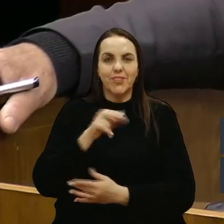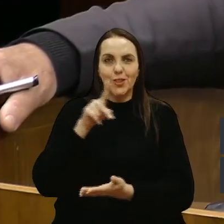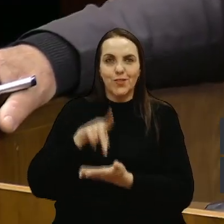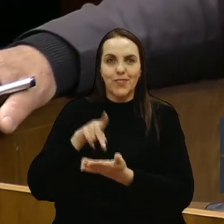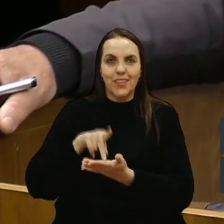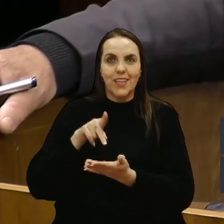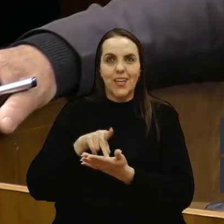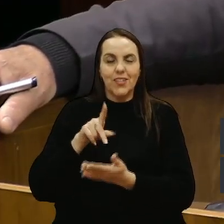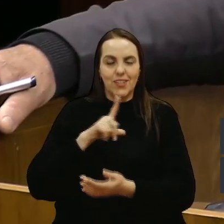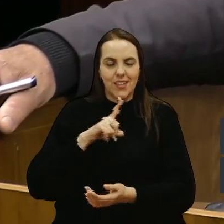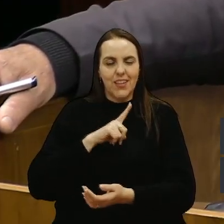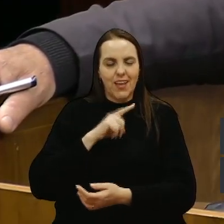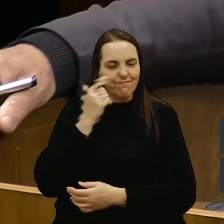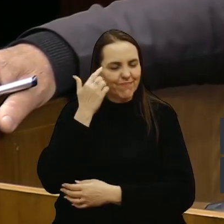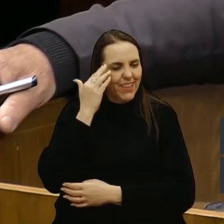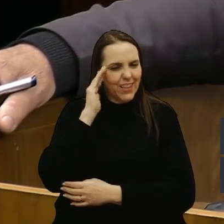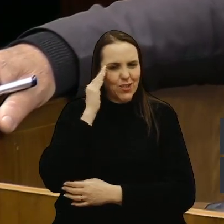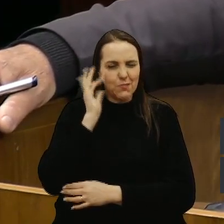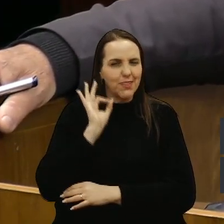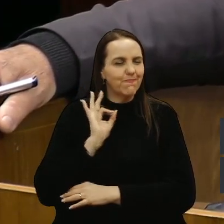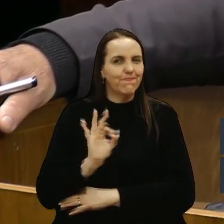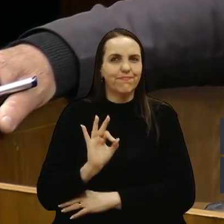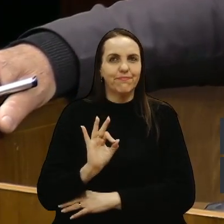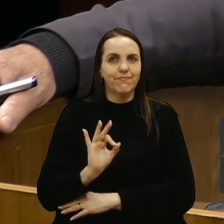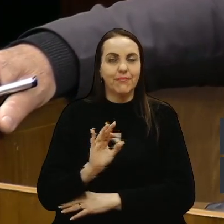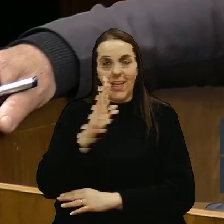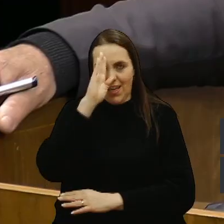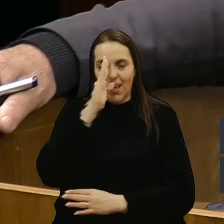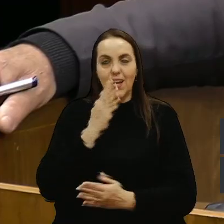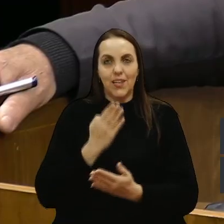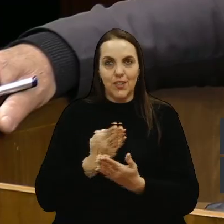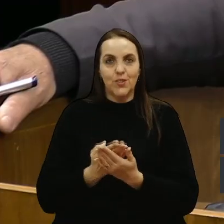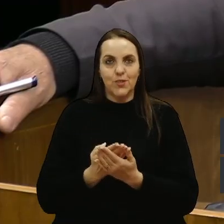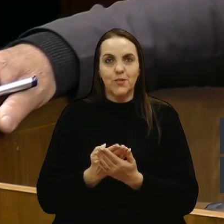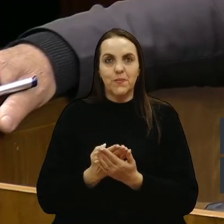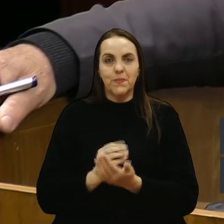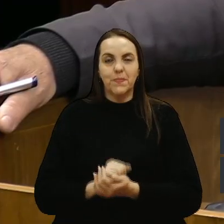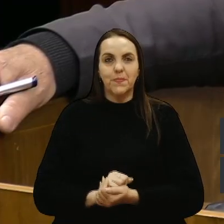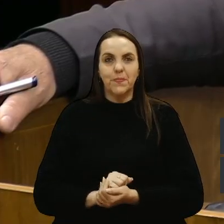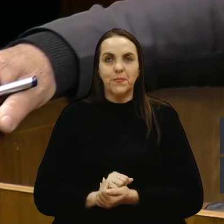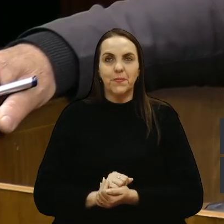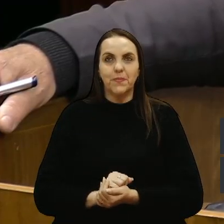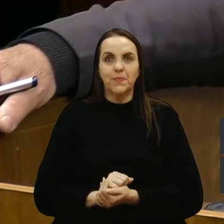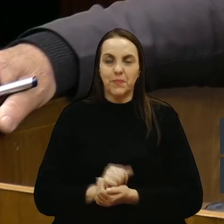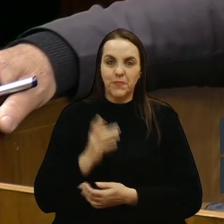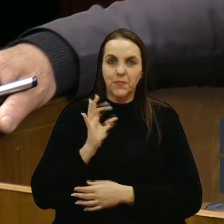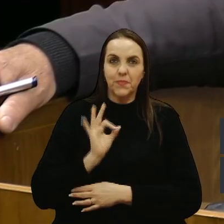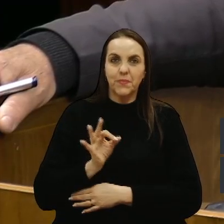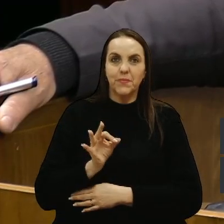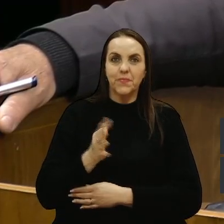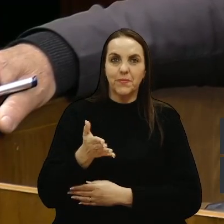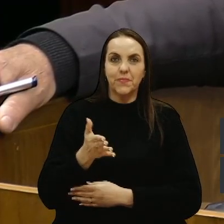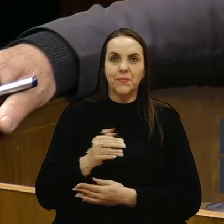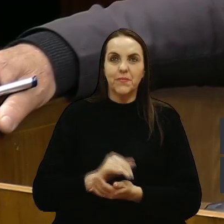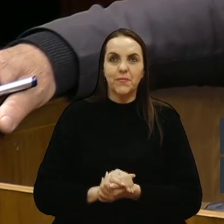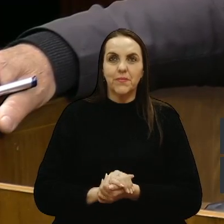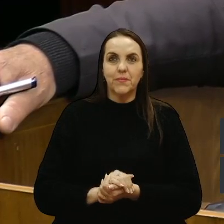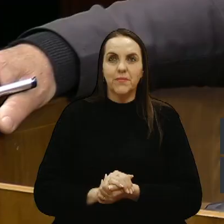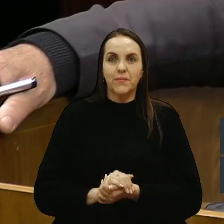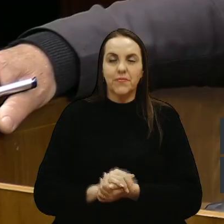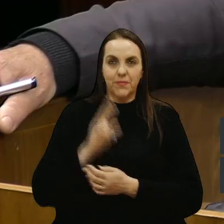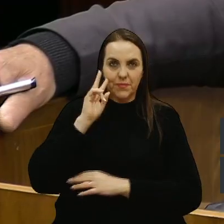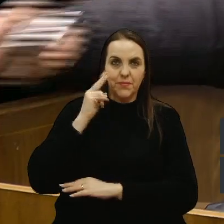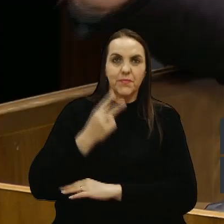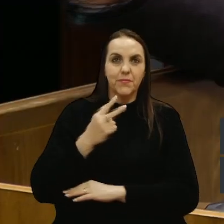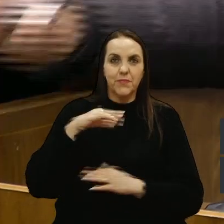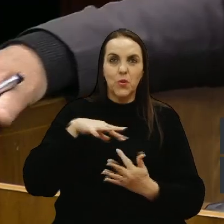uma veia, porque acreditou e com certeza vai ser reconhecido